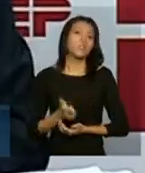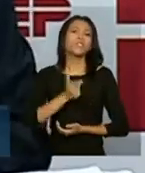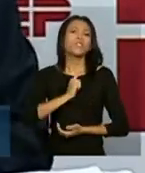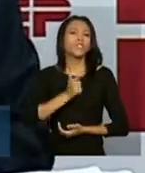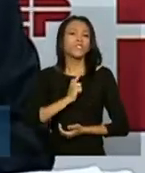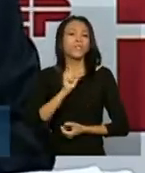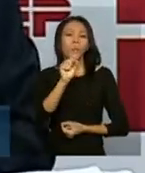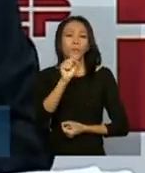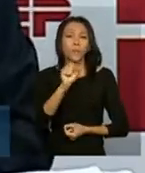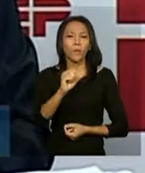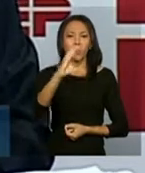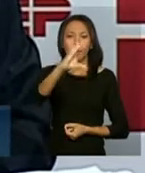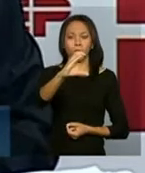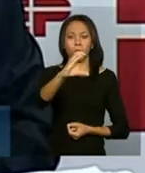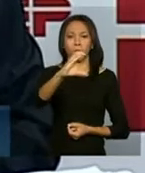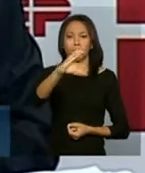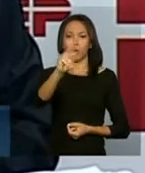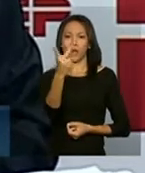charge de